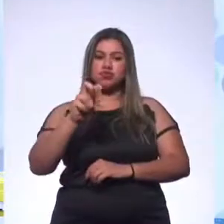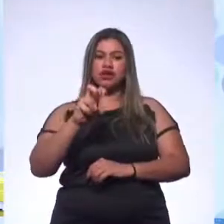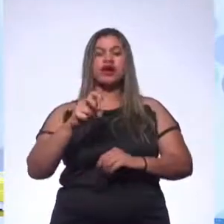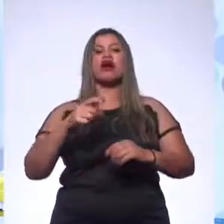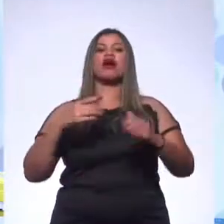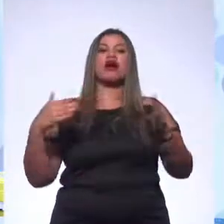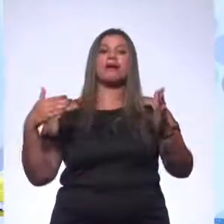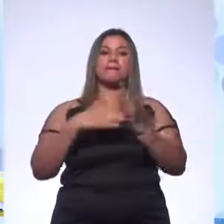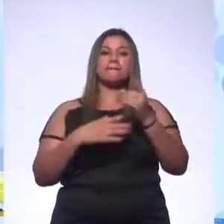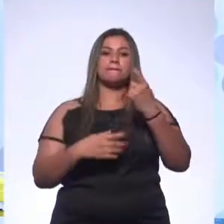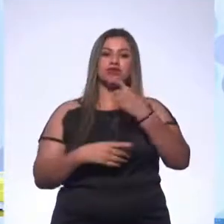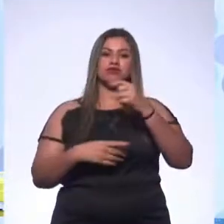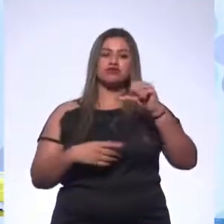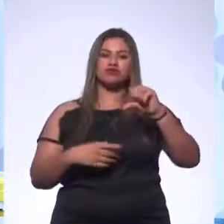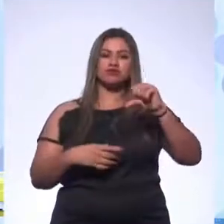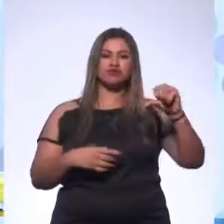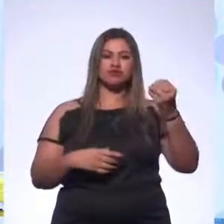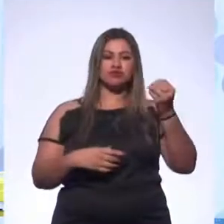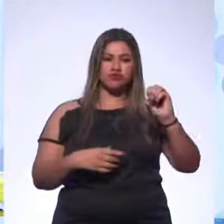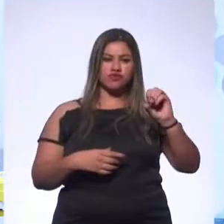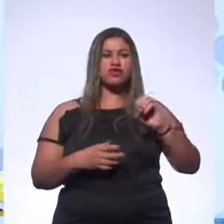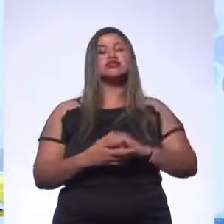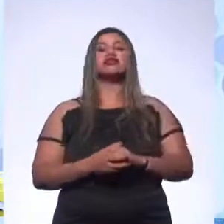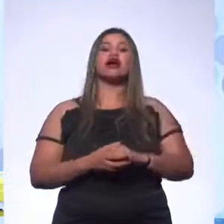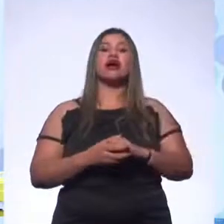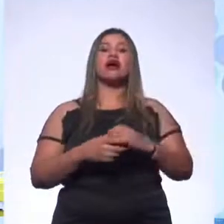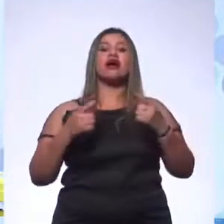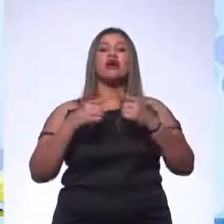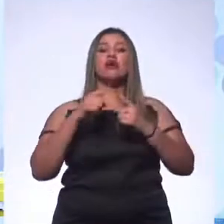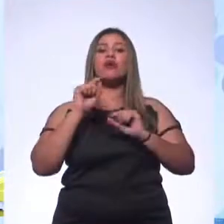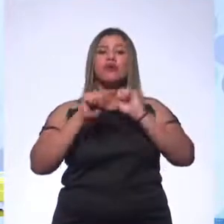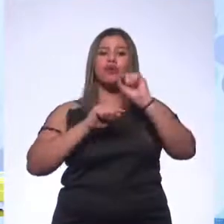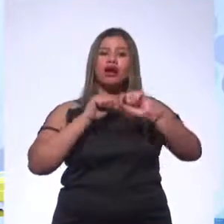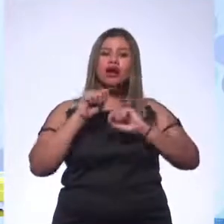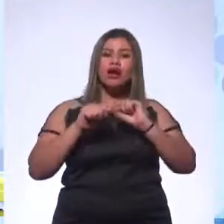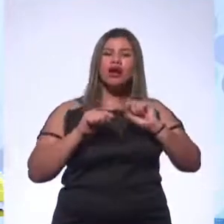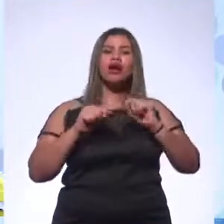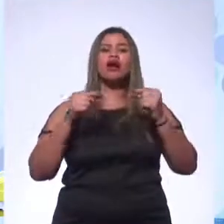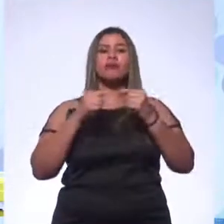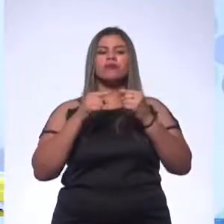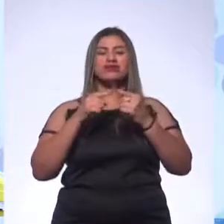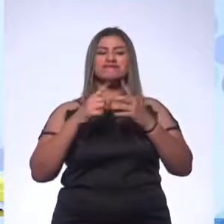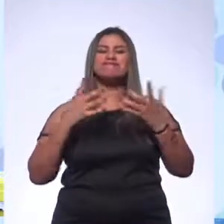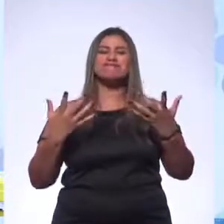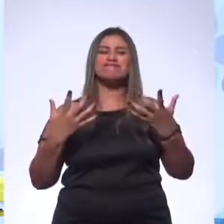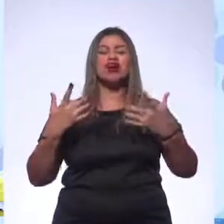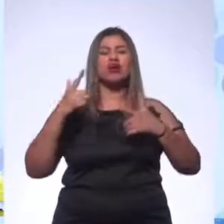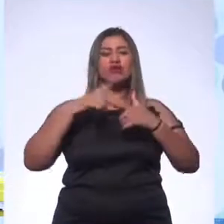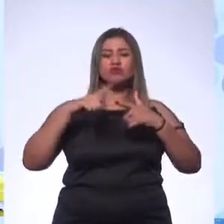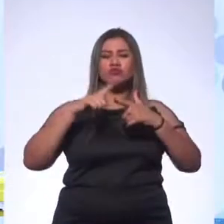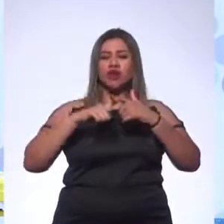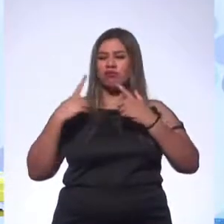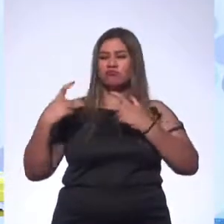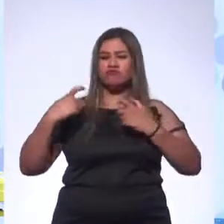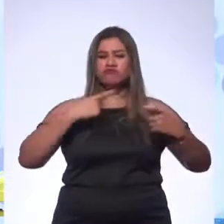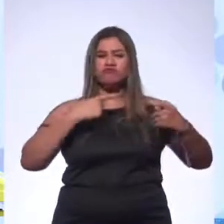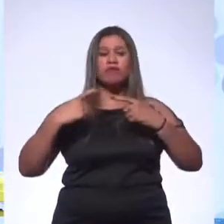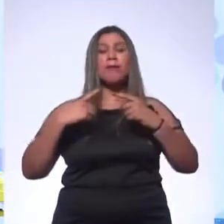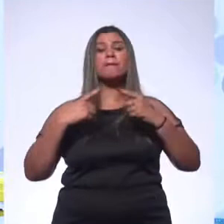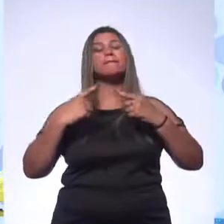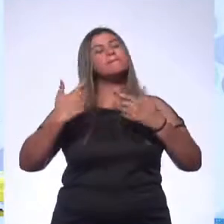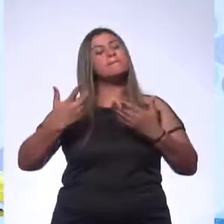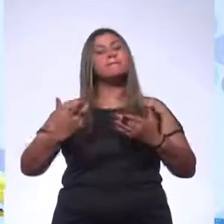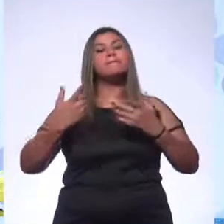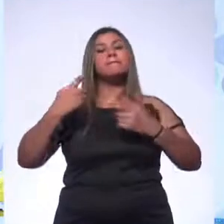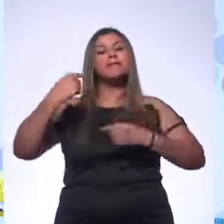1990, olha, bem pertinho da gente, é caracterizado aí por esse confronto ideológico político e